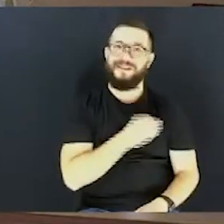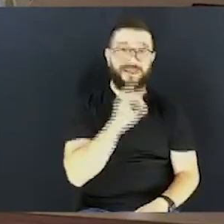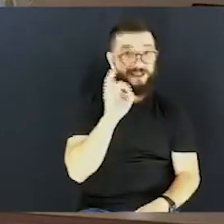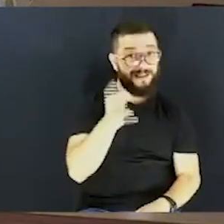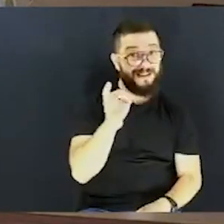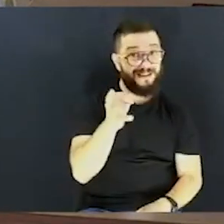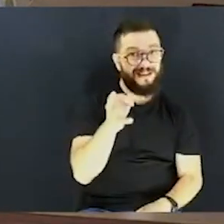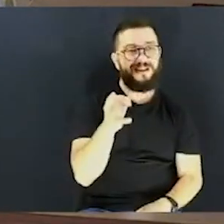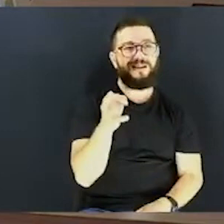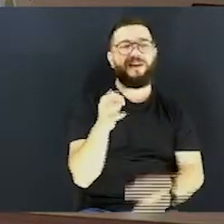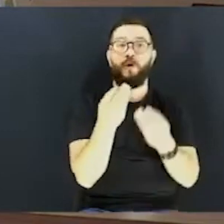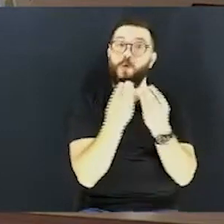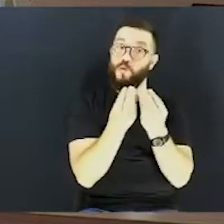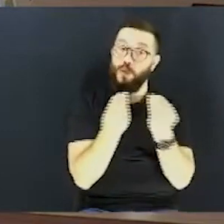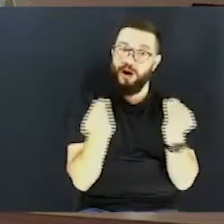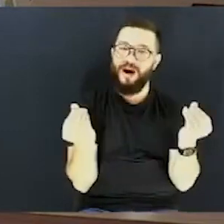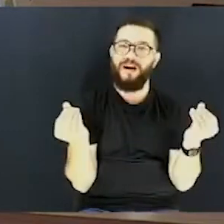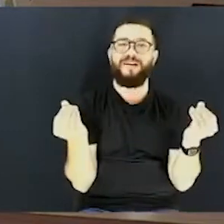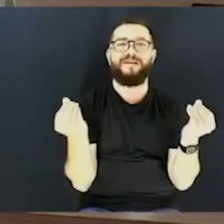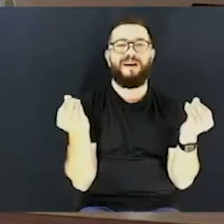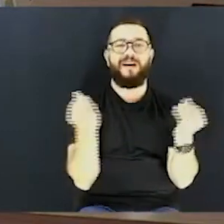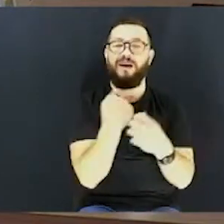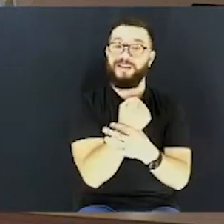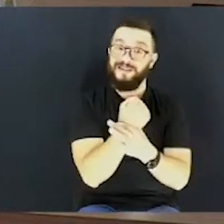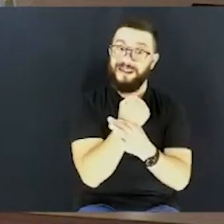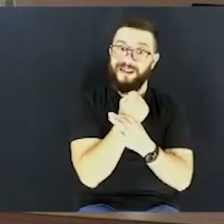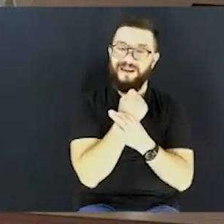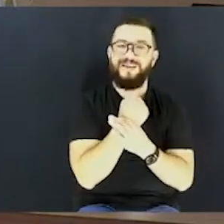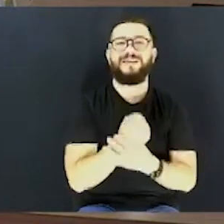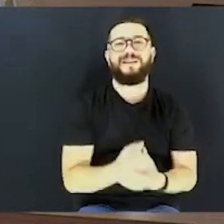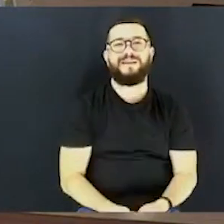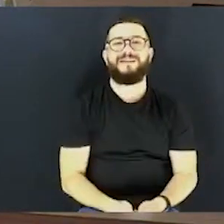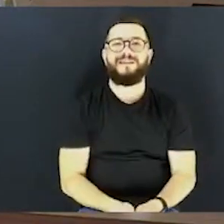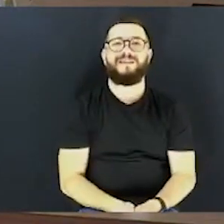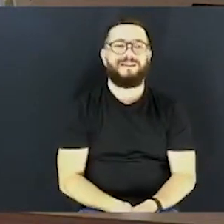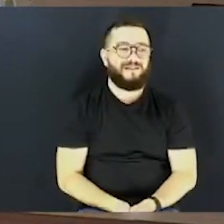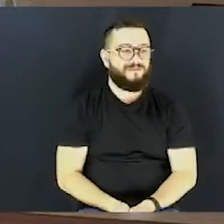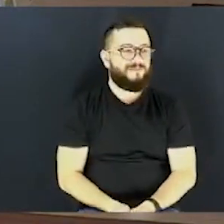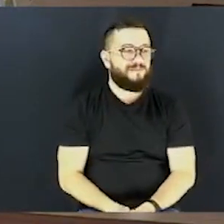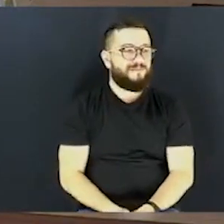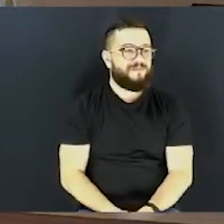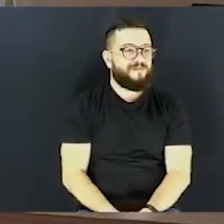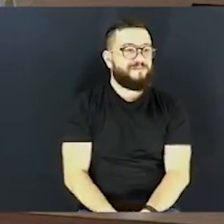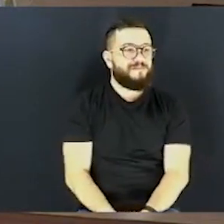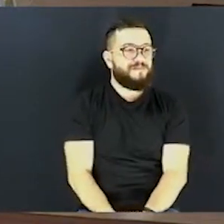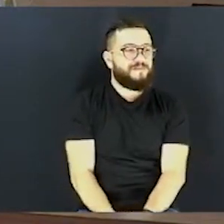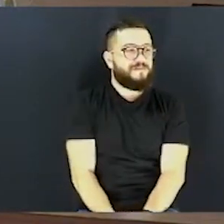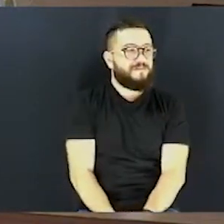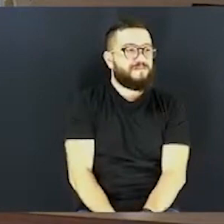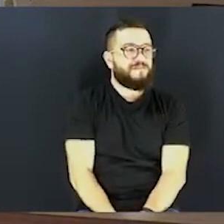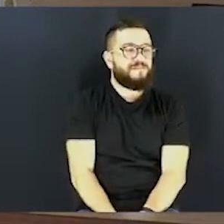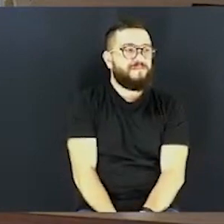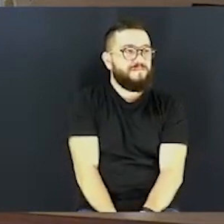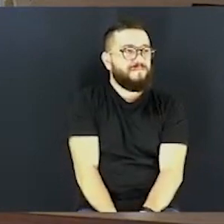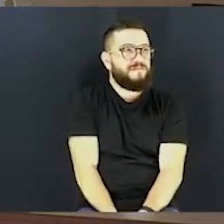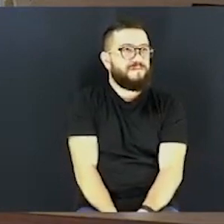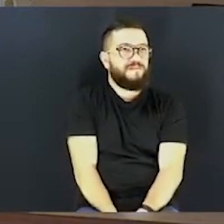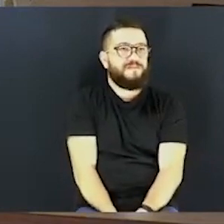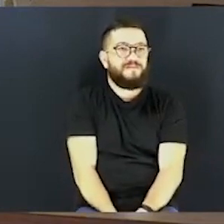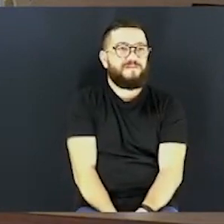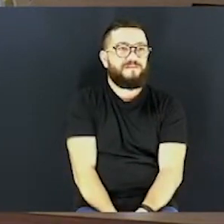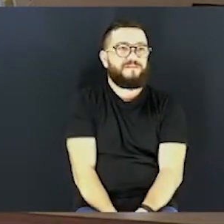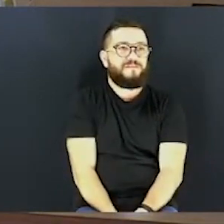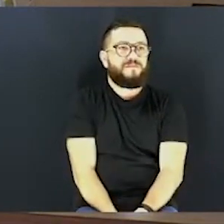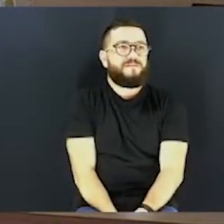com qualidade e com segurança. Temos a parte, vereadora. Ok, na sequência. Sobre o eixo 2,